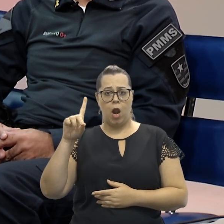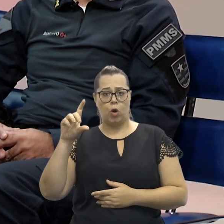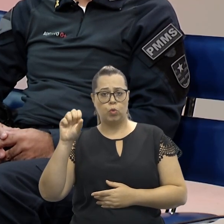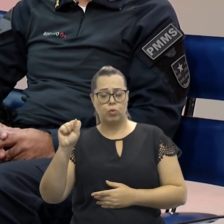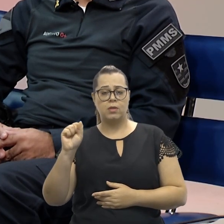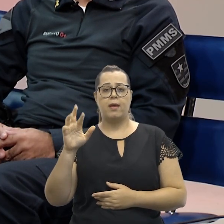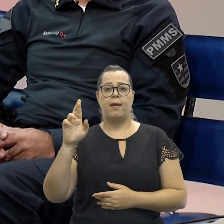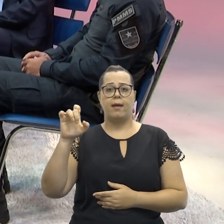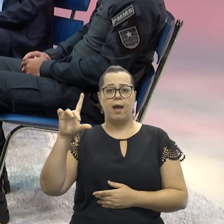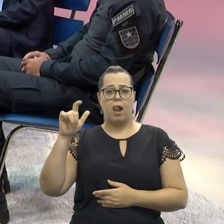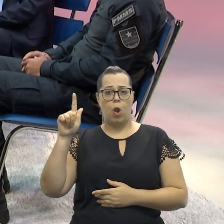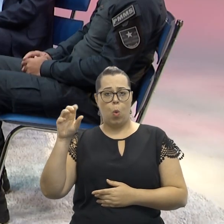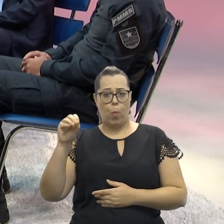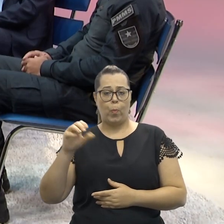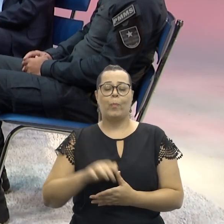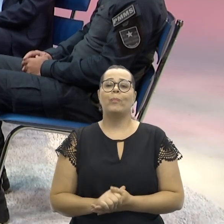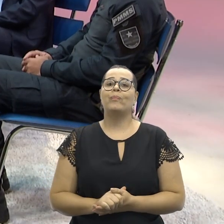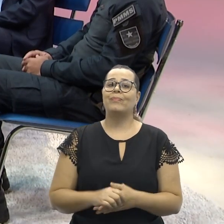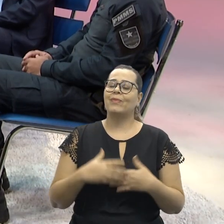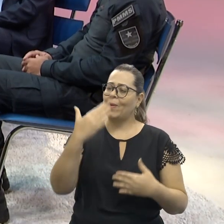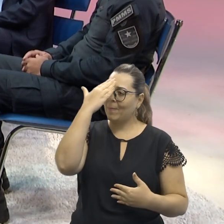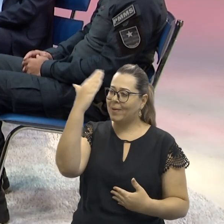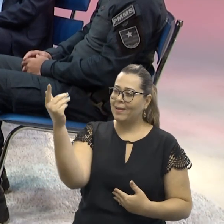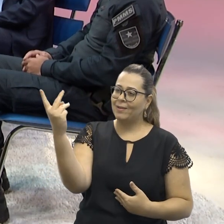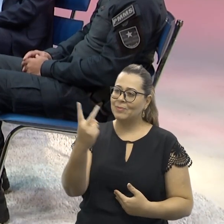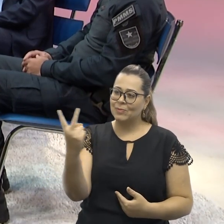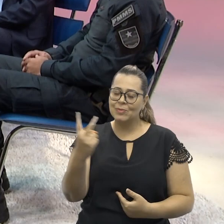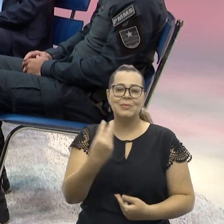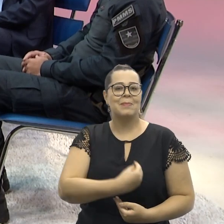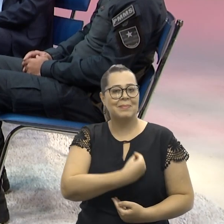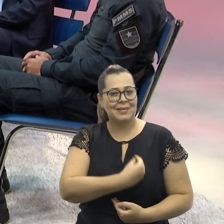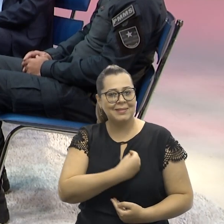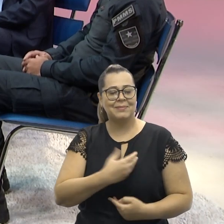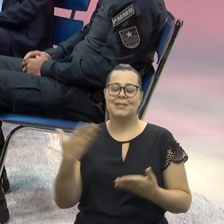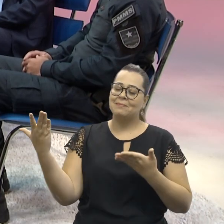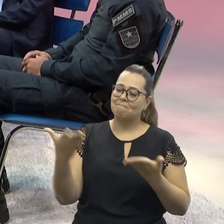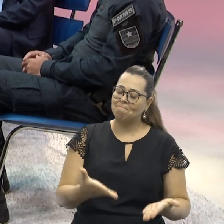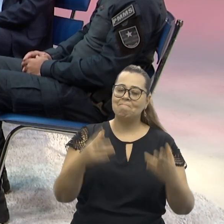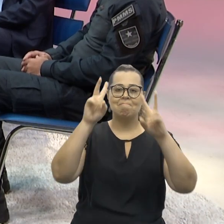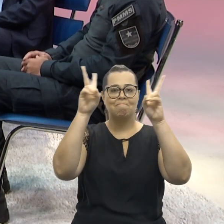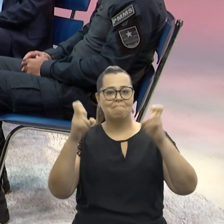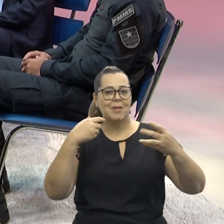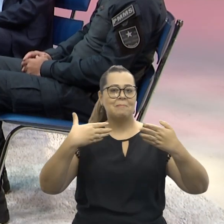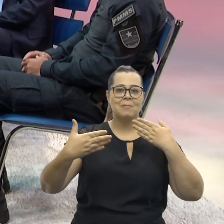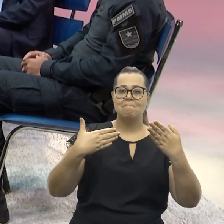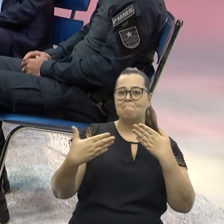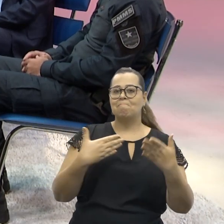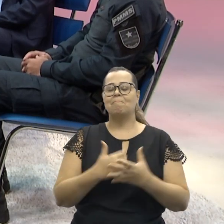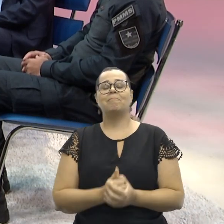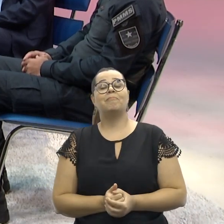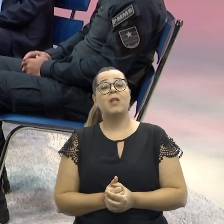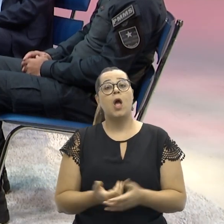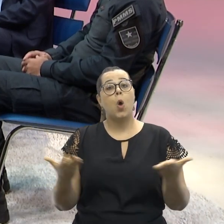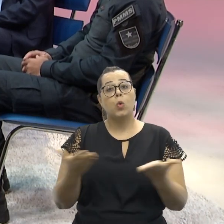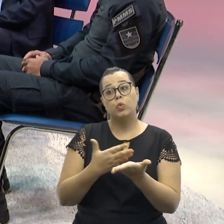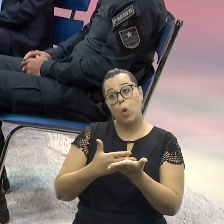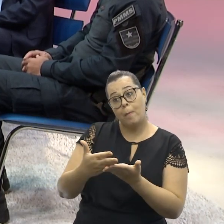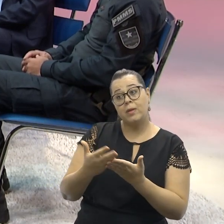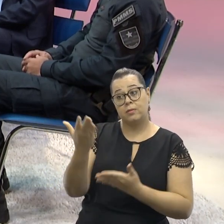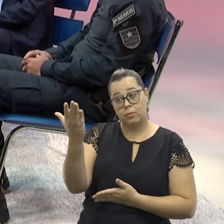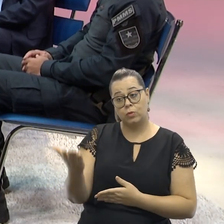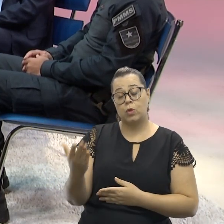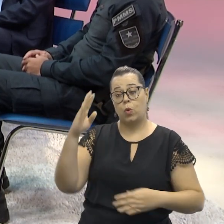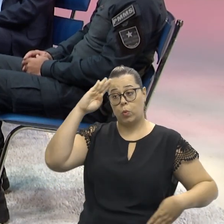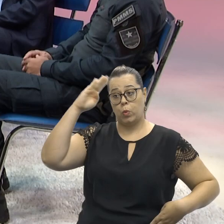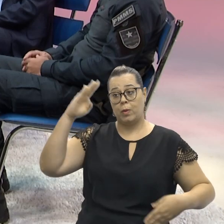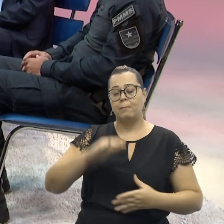Augusto Regalo. Obrigada pela participação de vocês hoje aqui, de trazer essa informação para a população. E eu começo com você,